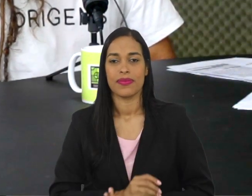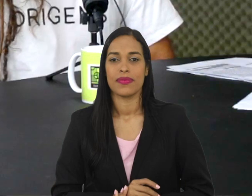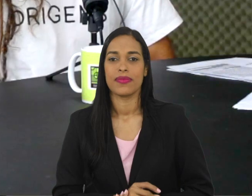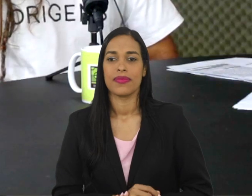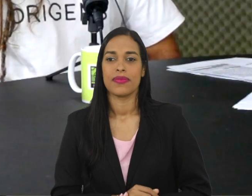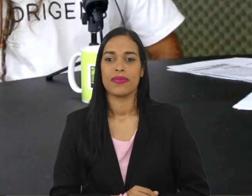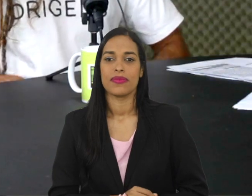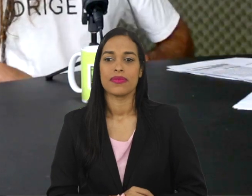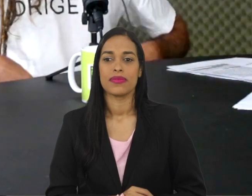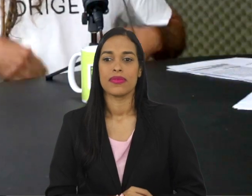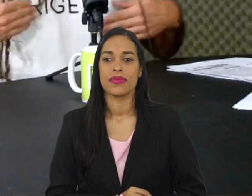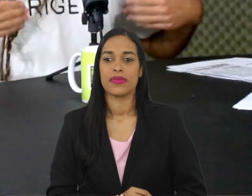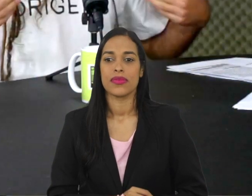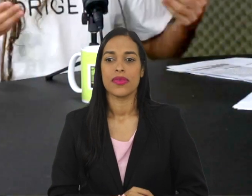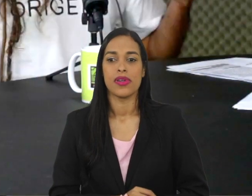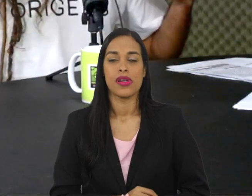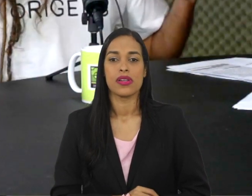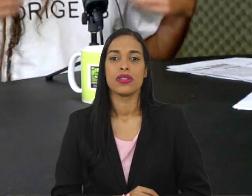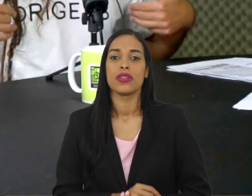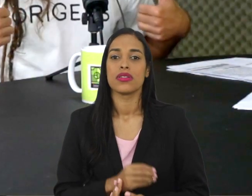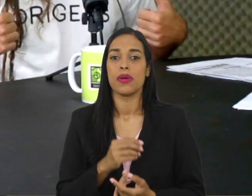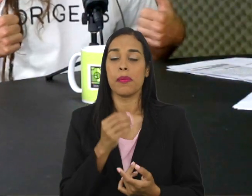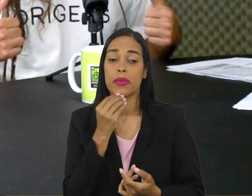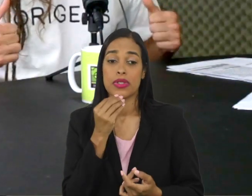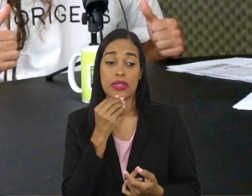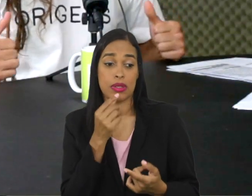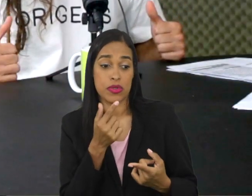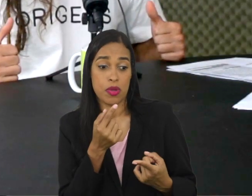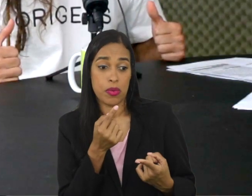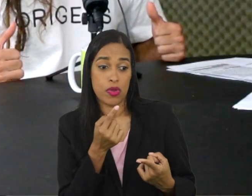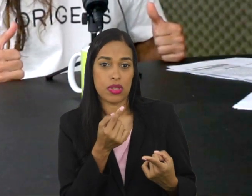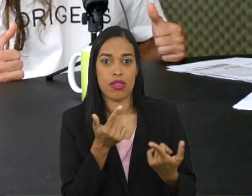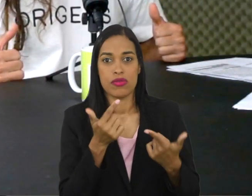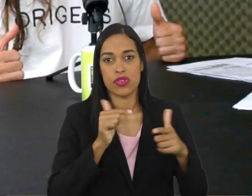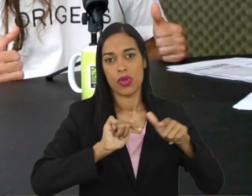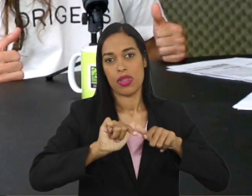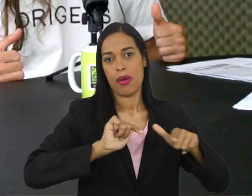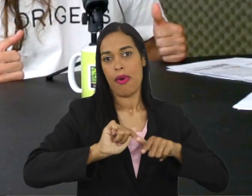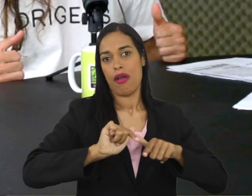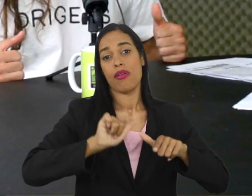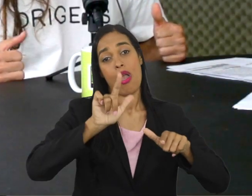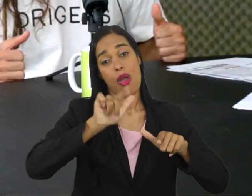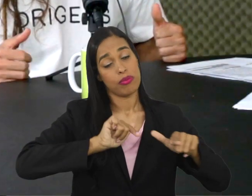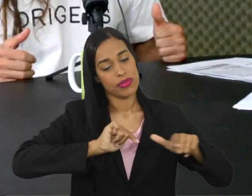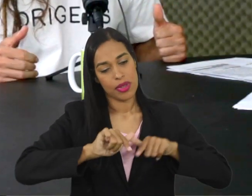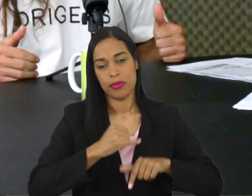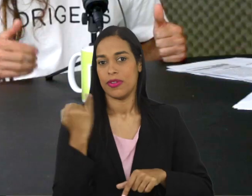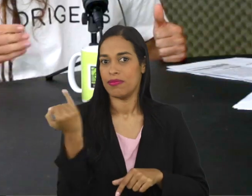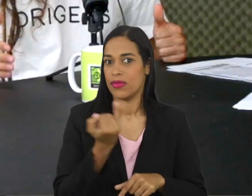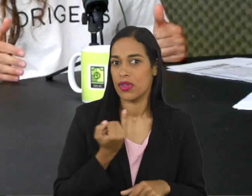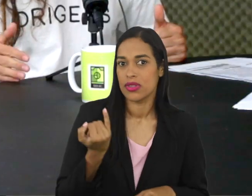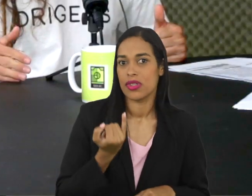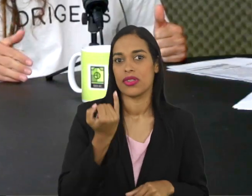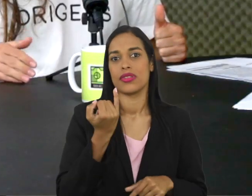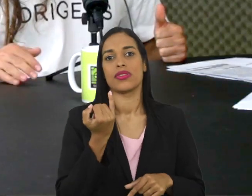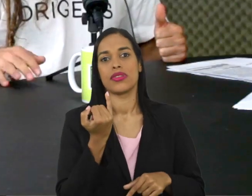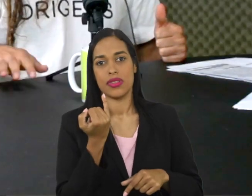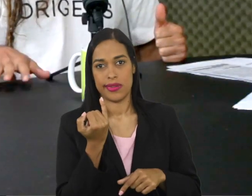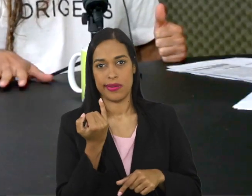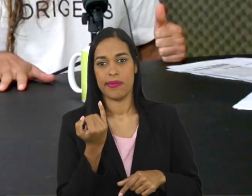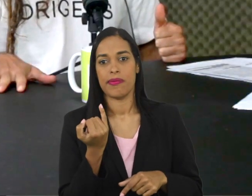para peitar quem quer que venha contra o seu trabalho, que no fundo é um trabalho rico, é um